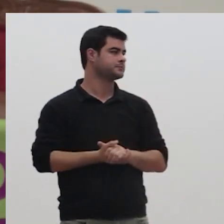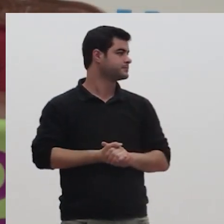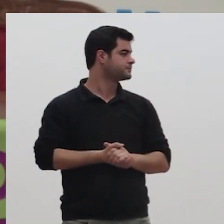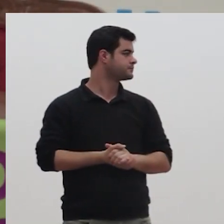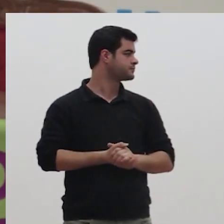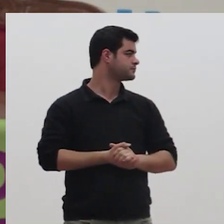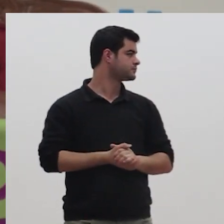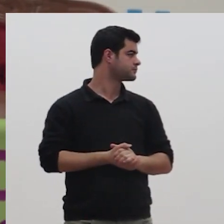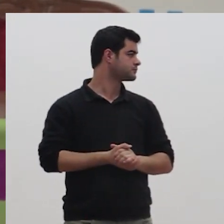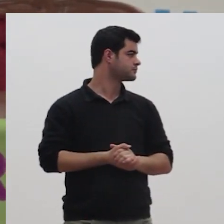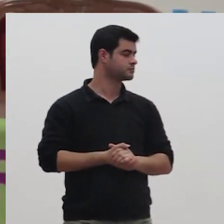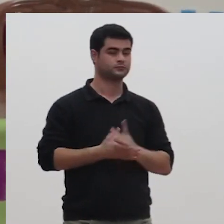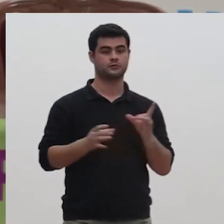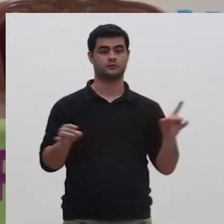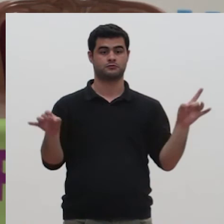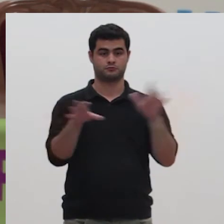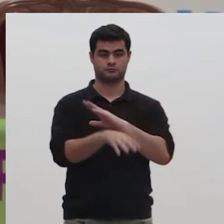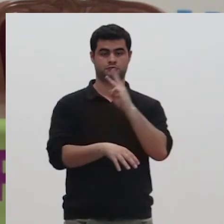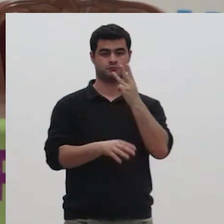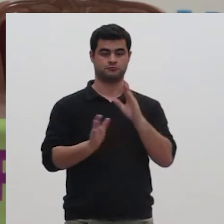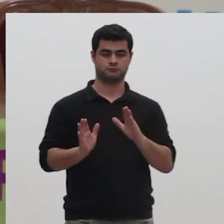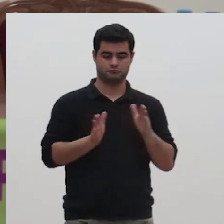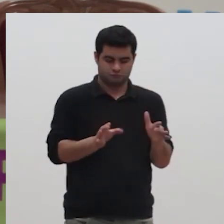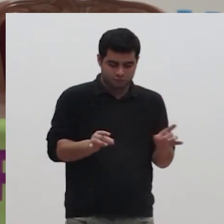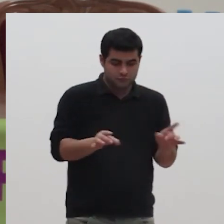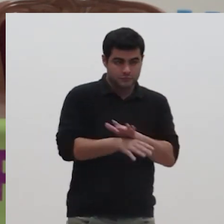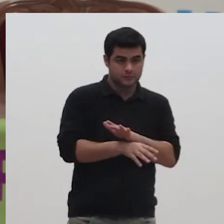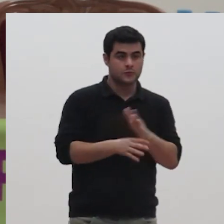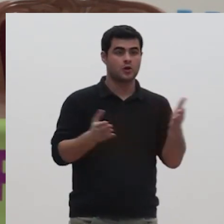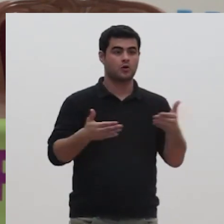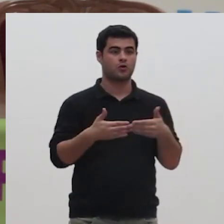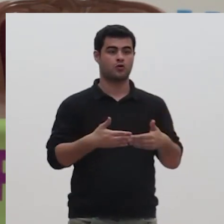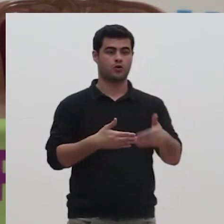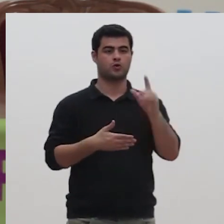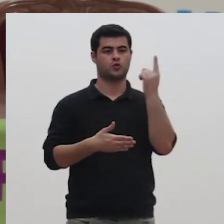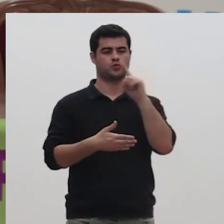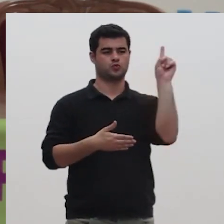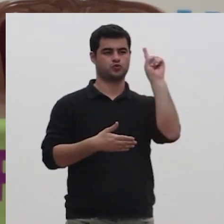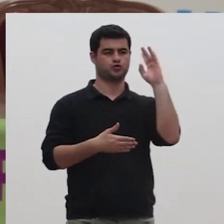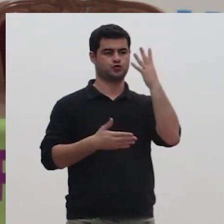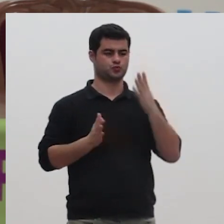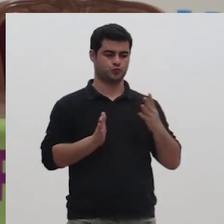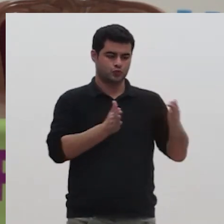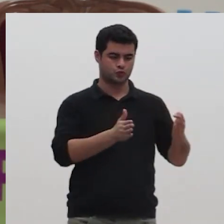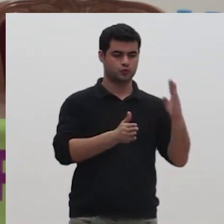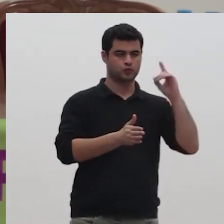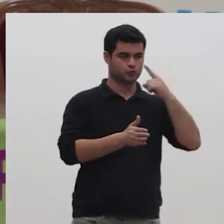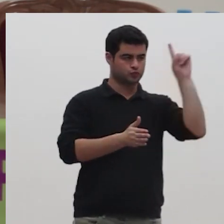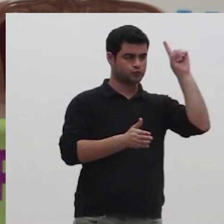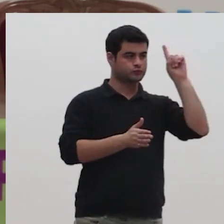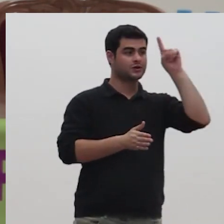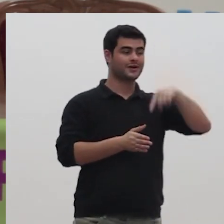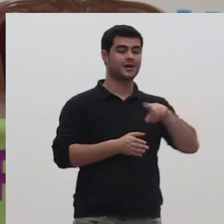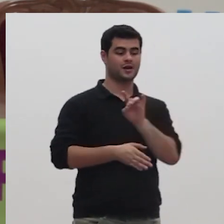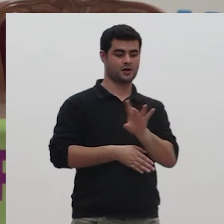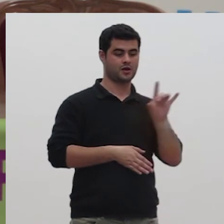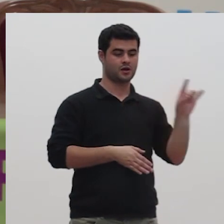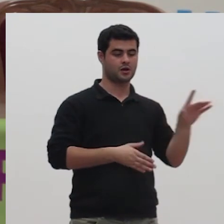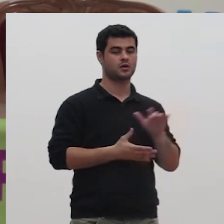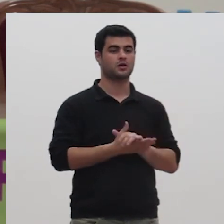Bom, aqui encerramos o 3º bloco. Vamos para o último bloco, bloco 4, onde